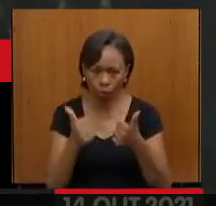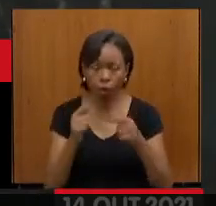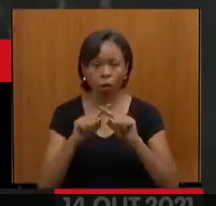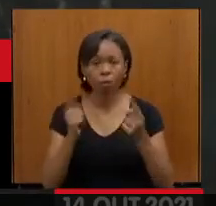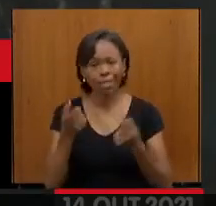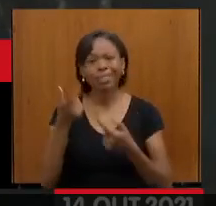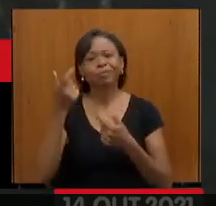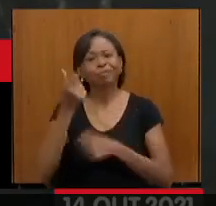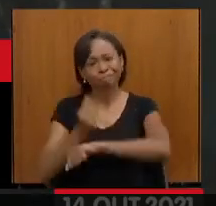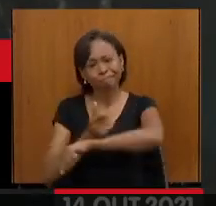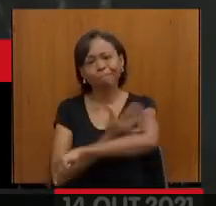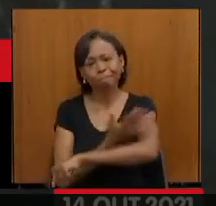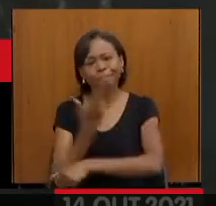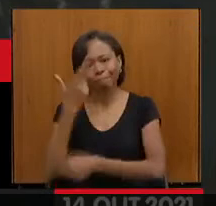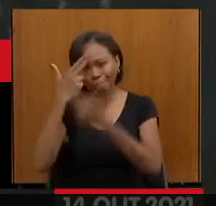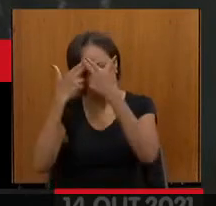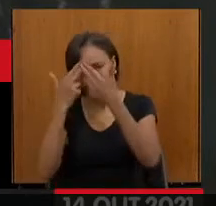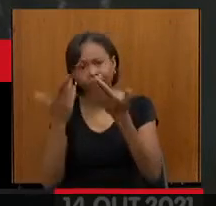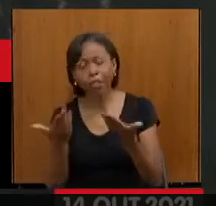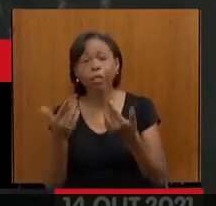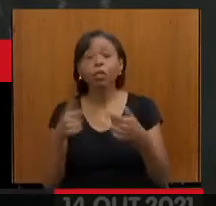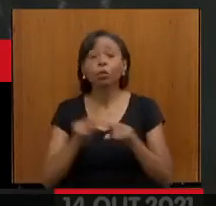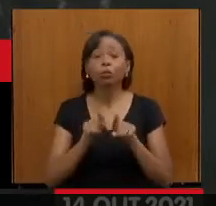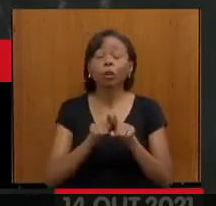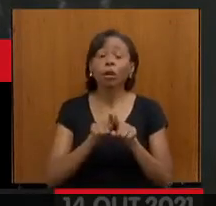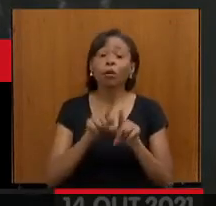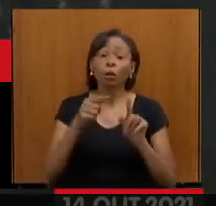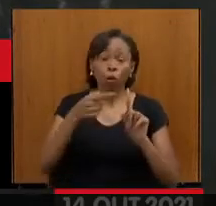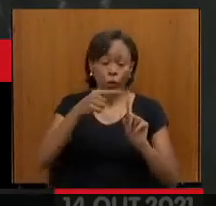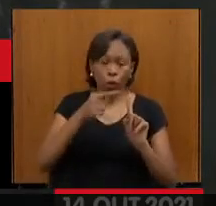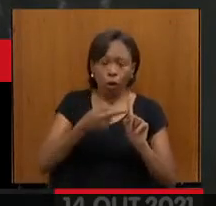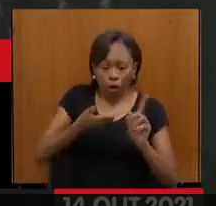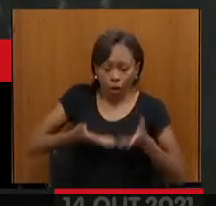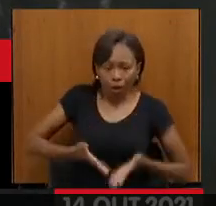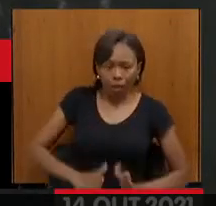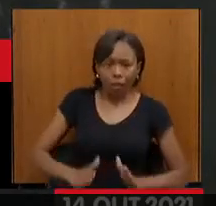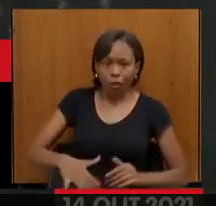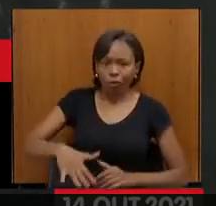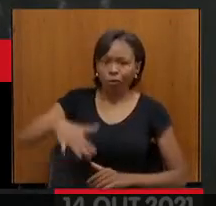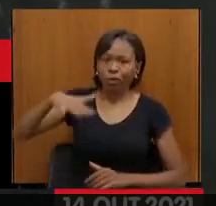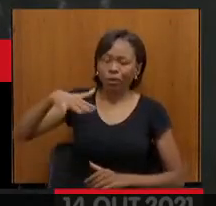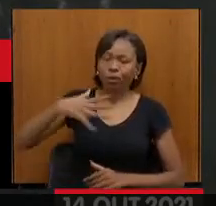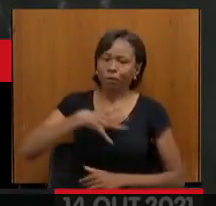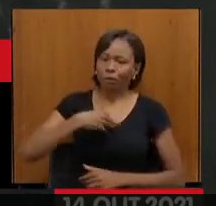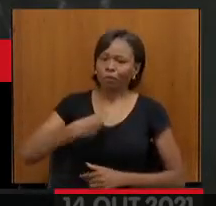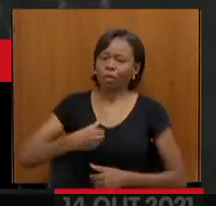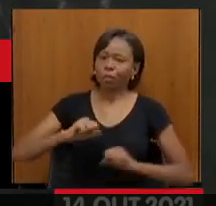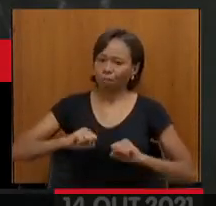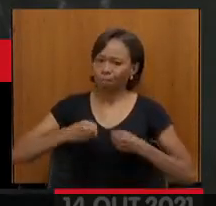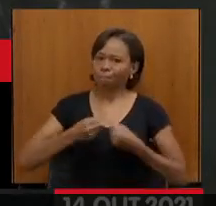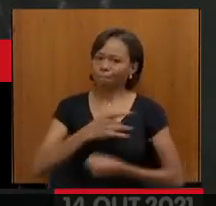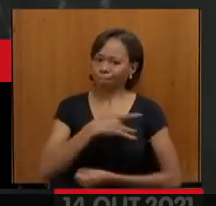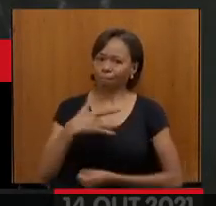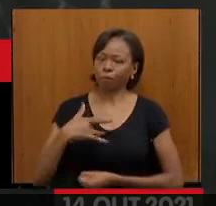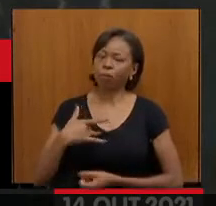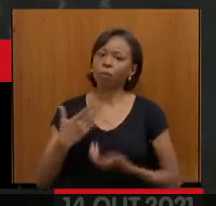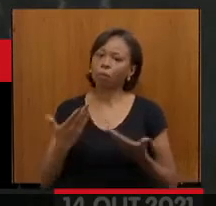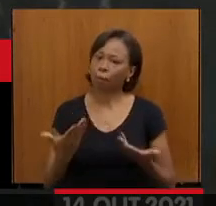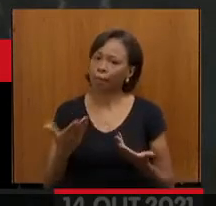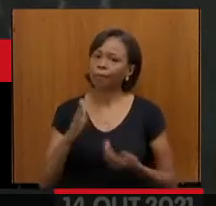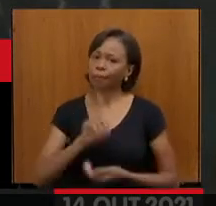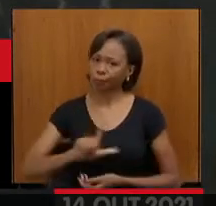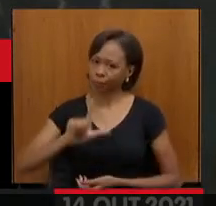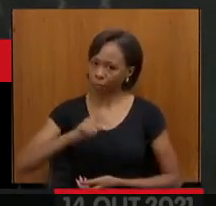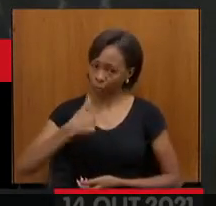também saudável, um menino hoje muito forte, vendendo saúde. É óbvio que, como pai, eu